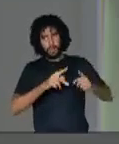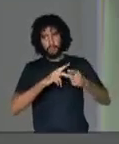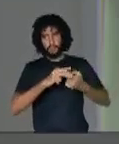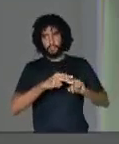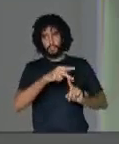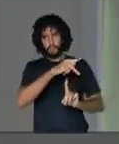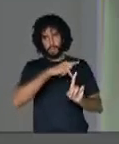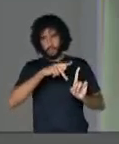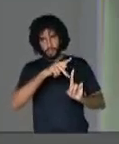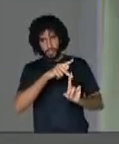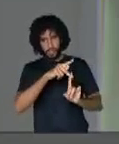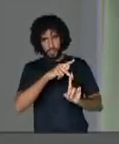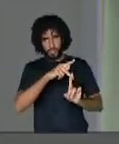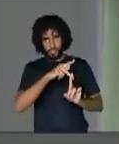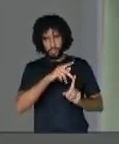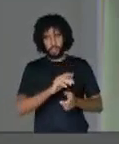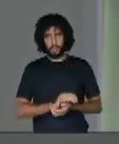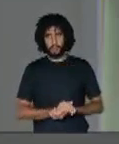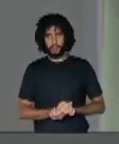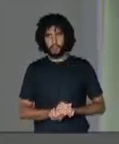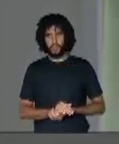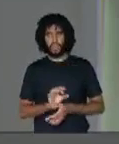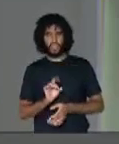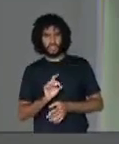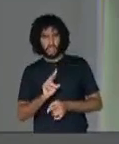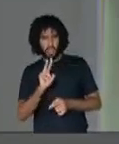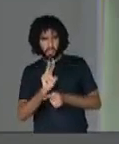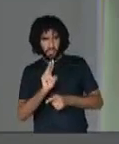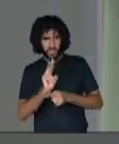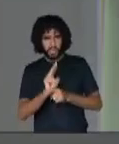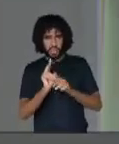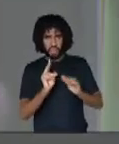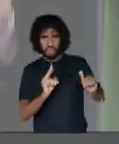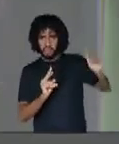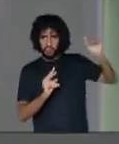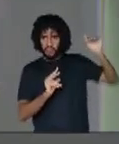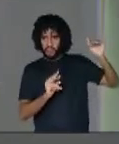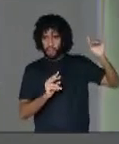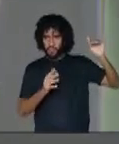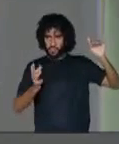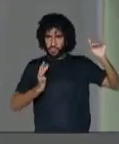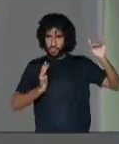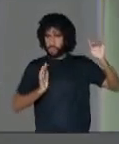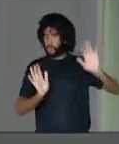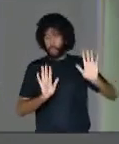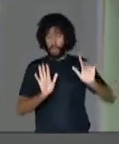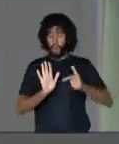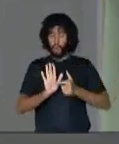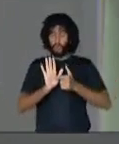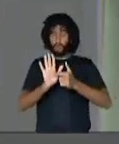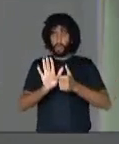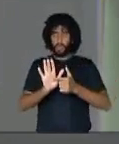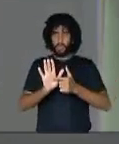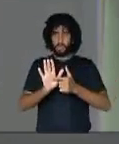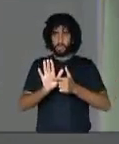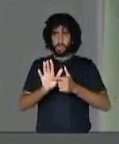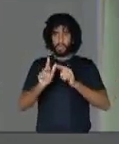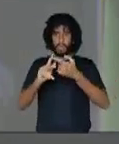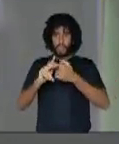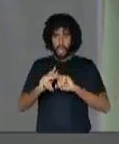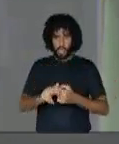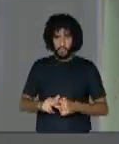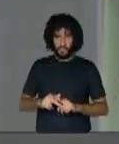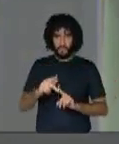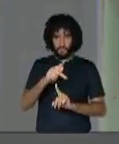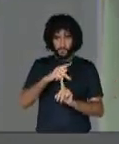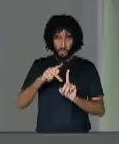da Previdência, não em defender qualquer tipo de privilégio. Nós sempre apontamos que essa reforma, apesar de